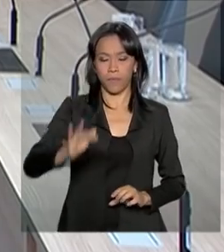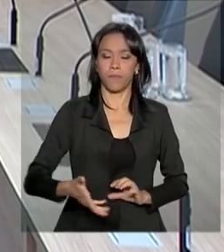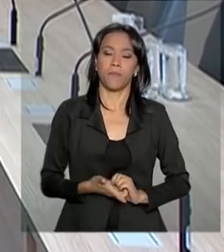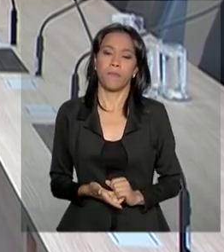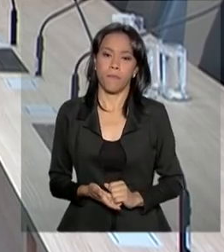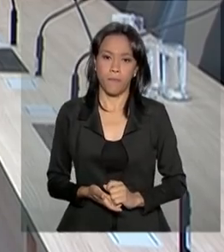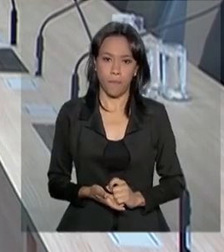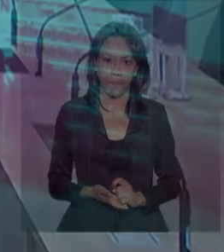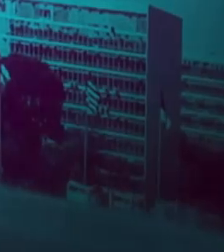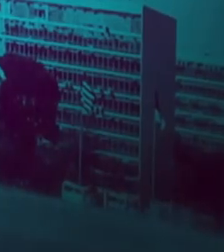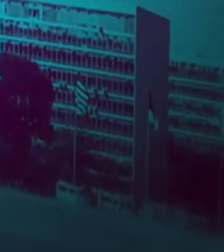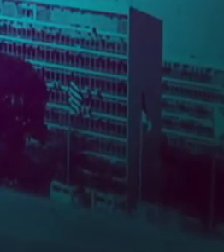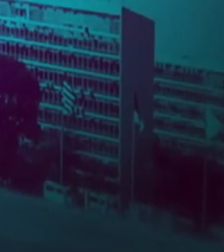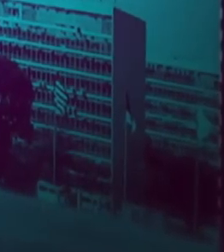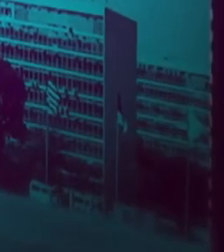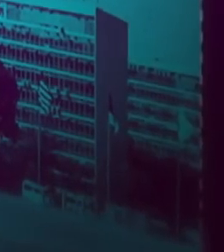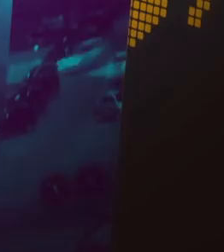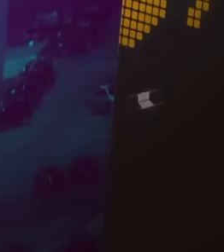Federal.